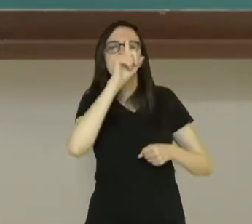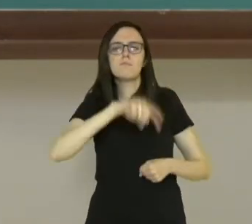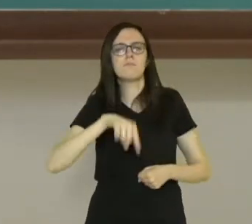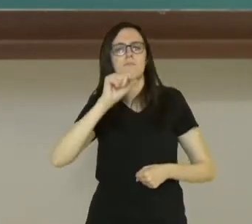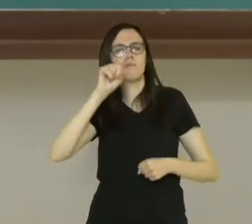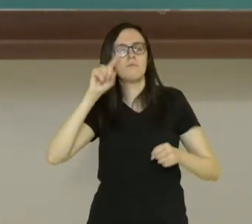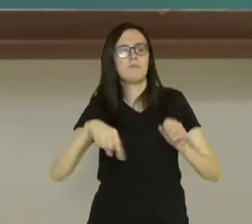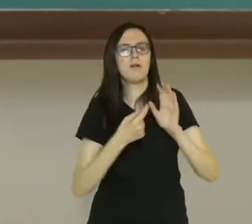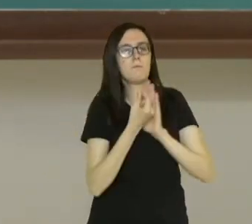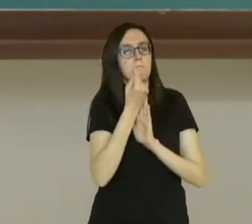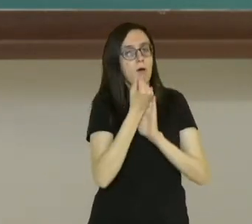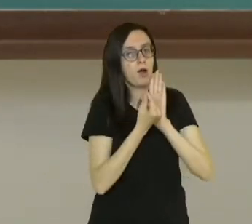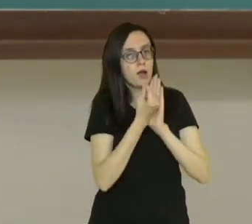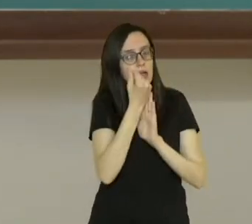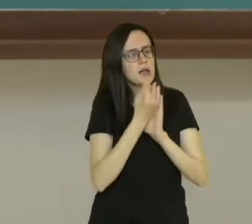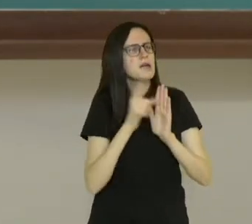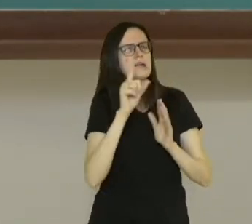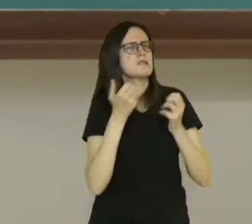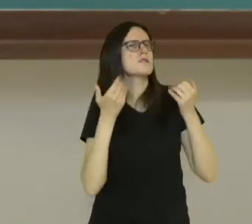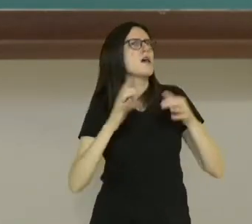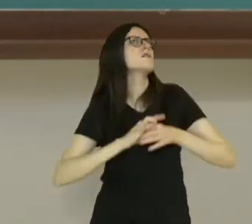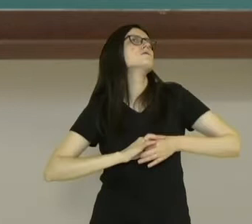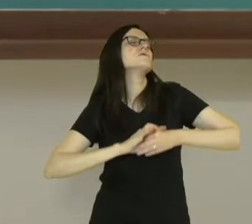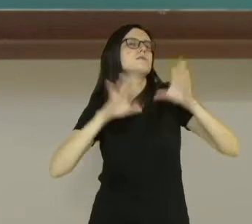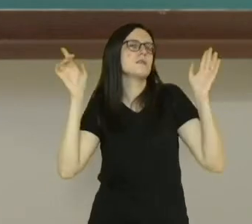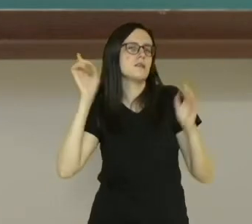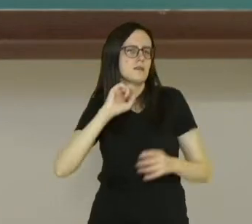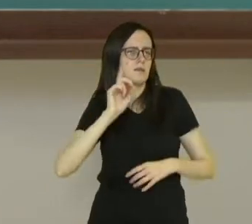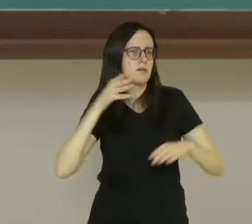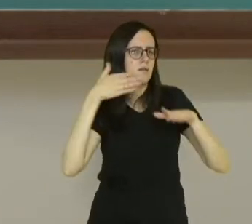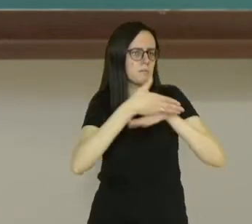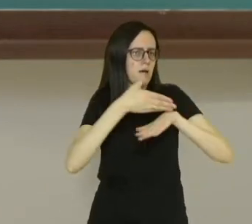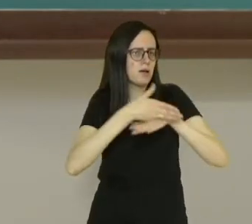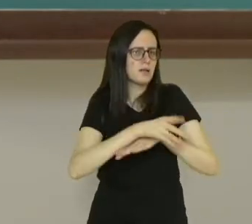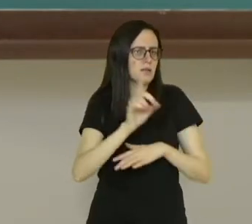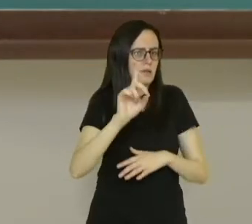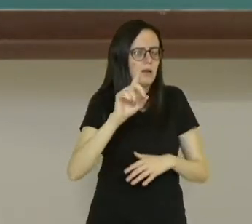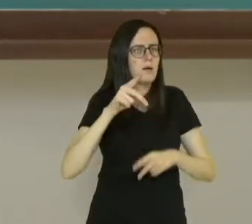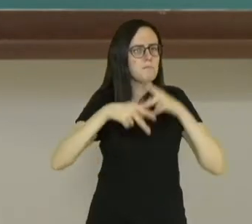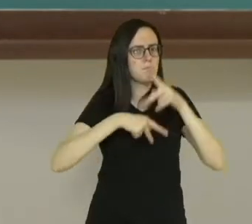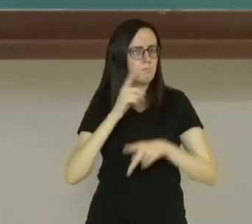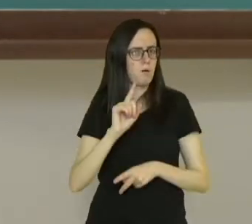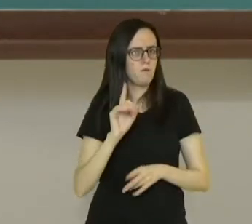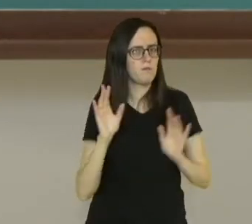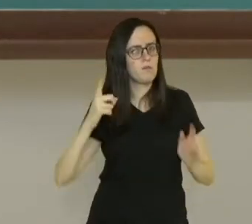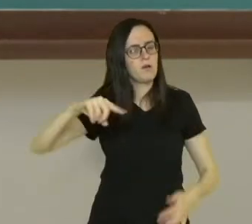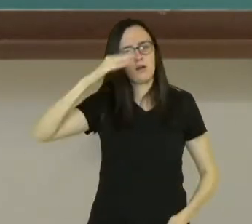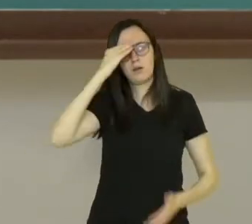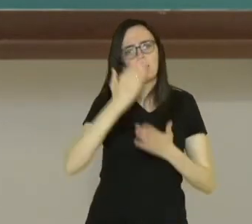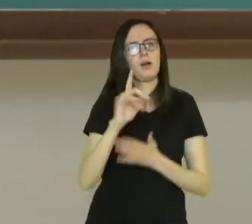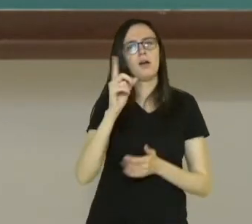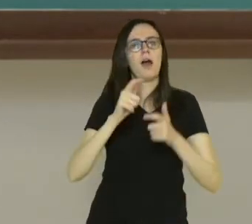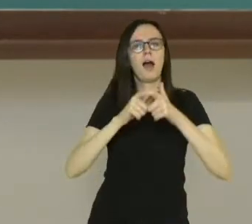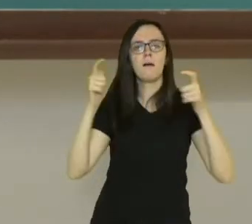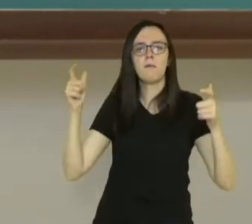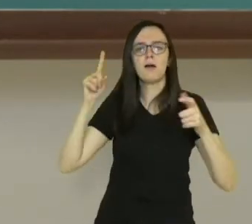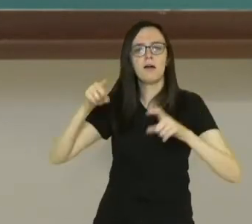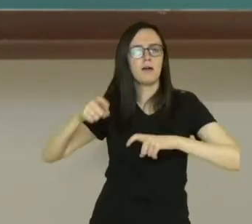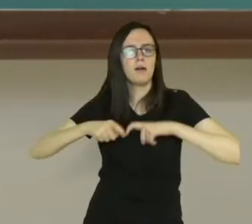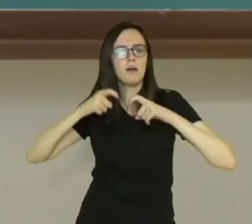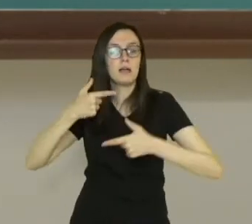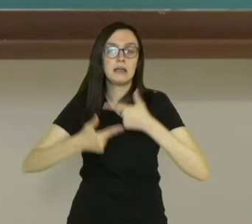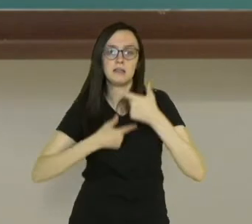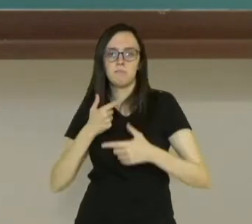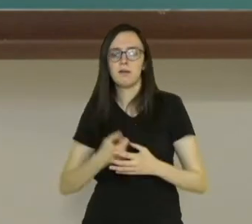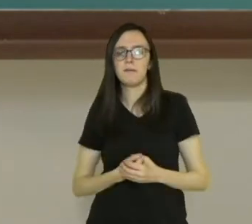alta burguesia e que não trouxesse muita liberdade de participação para o povo, para ali a maioria camponesa,